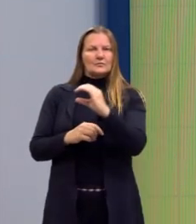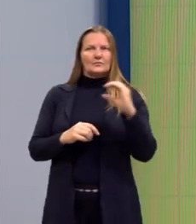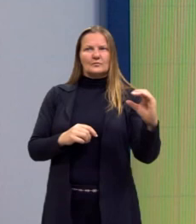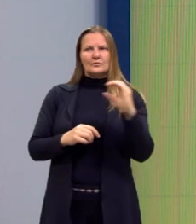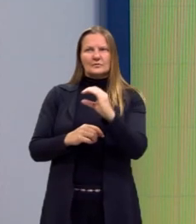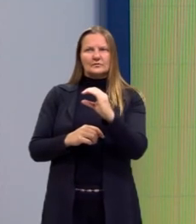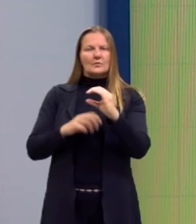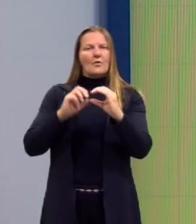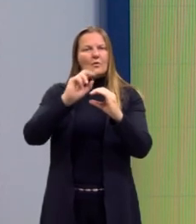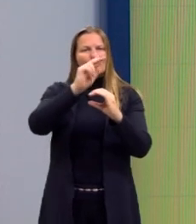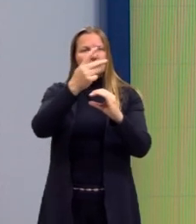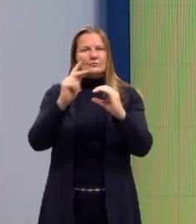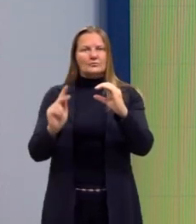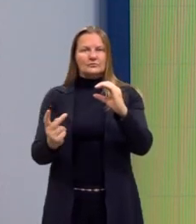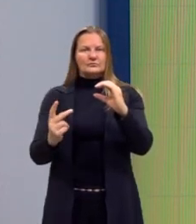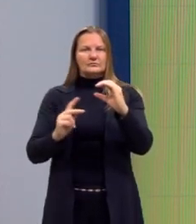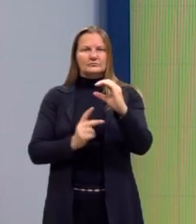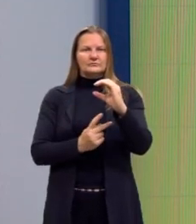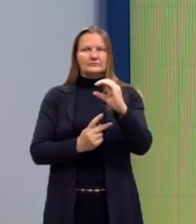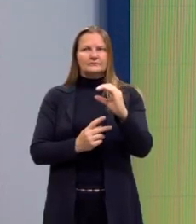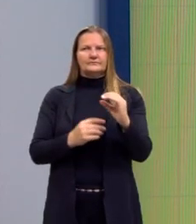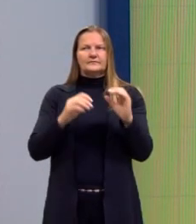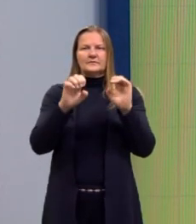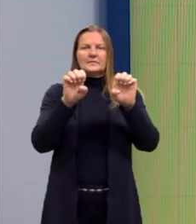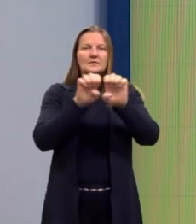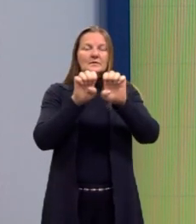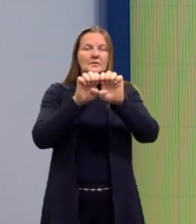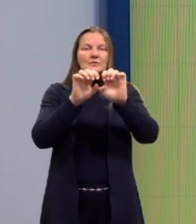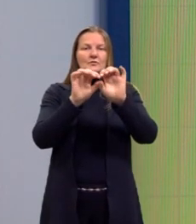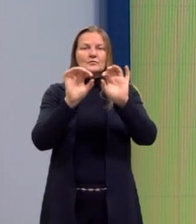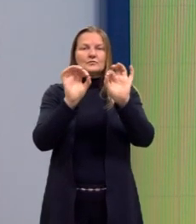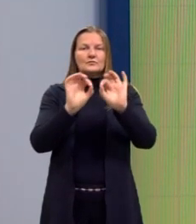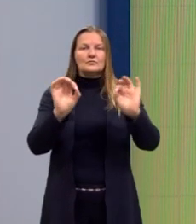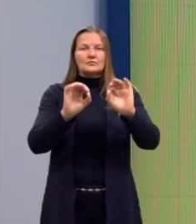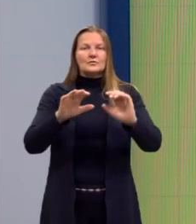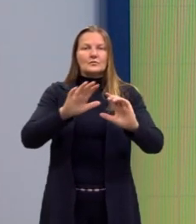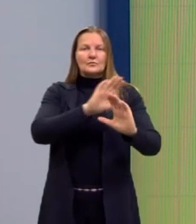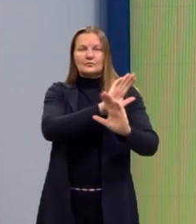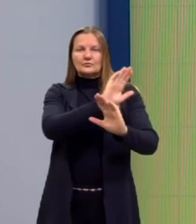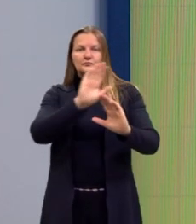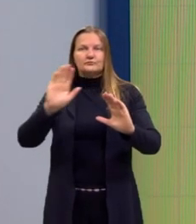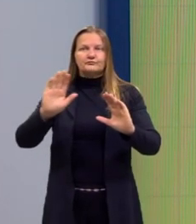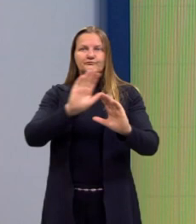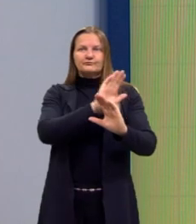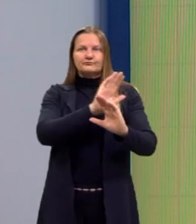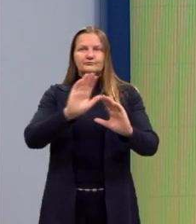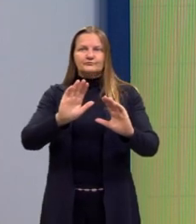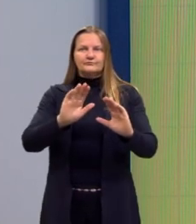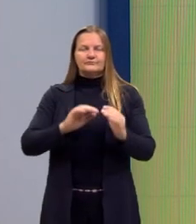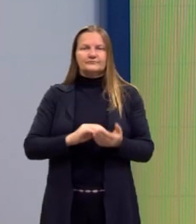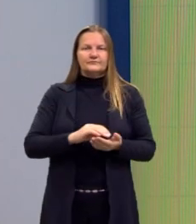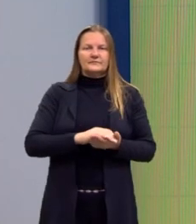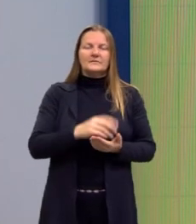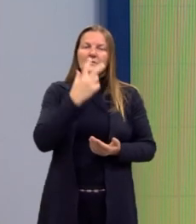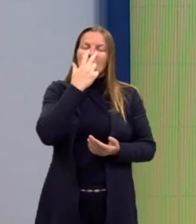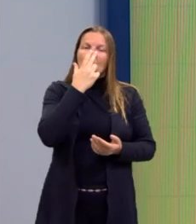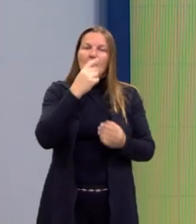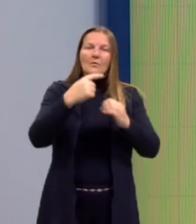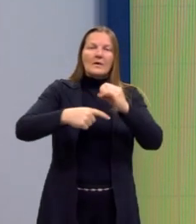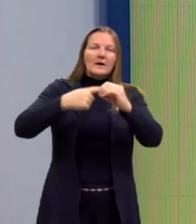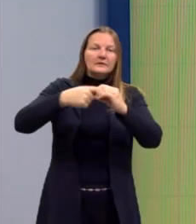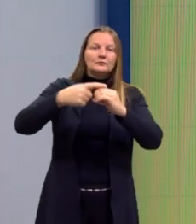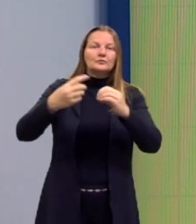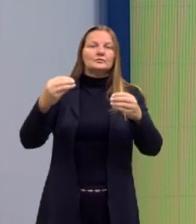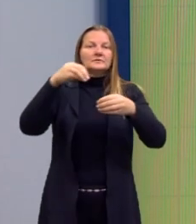carbono ou entre hidrogênio vamos representar toda essa estrutura de forma plana apresentando todos os átomos que constituem este